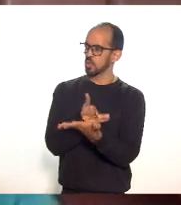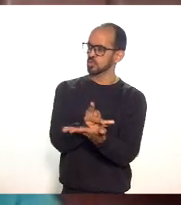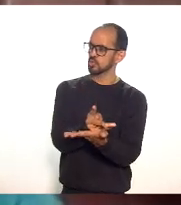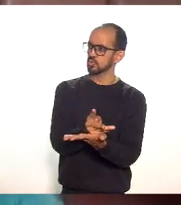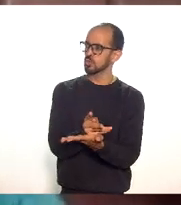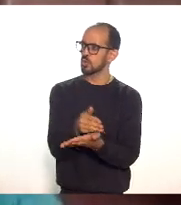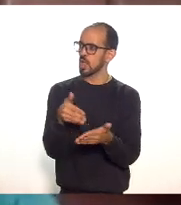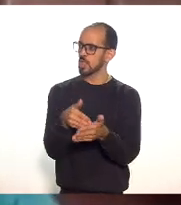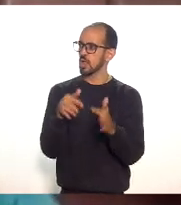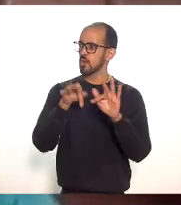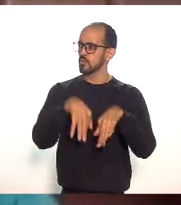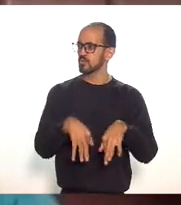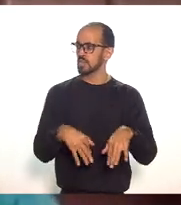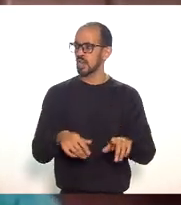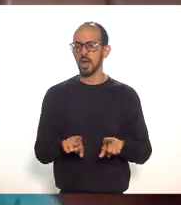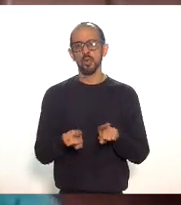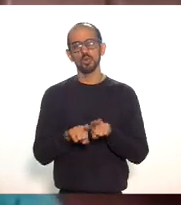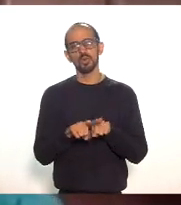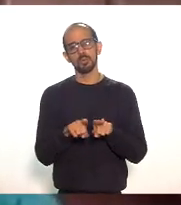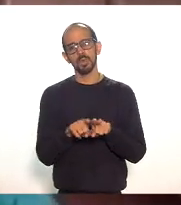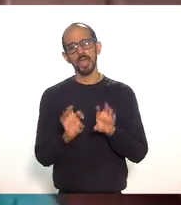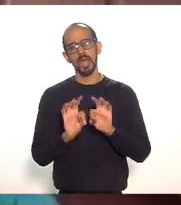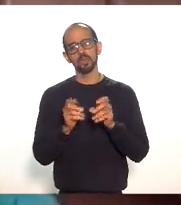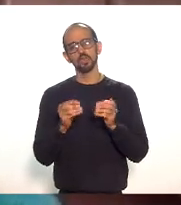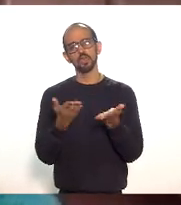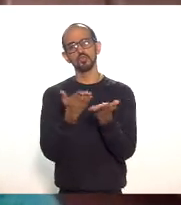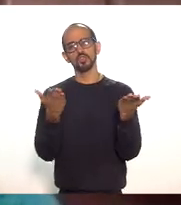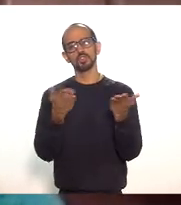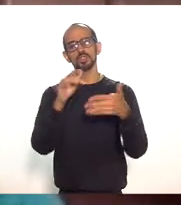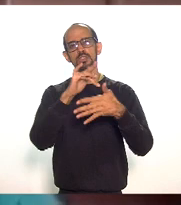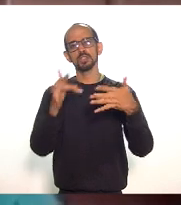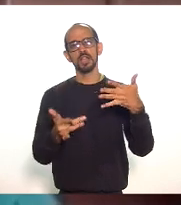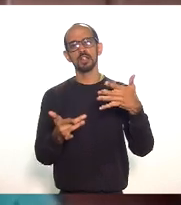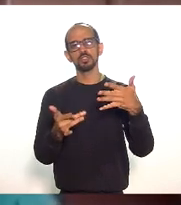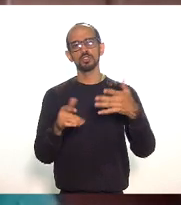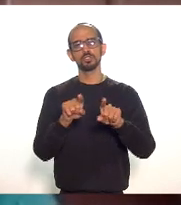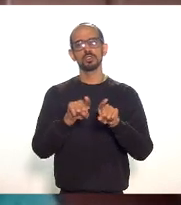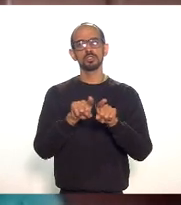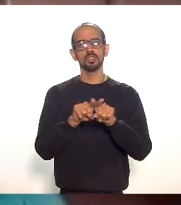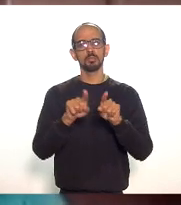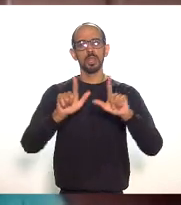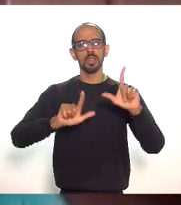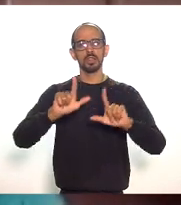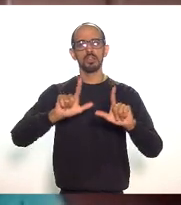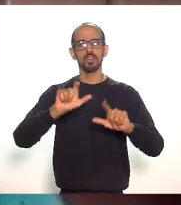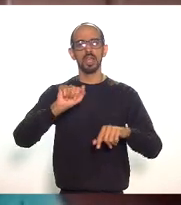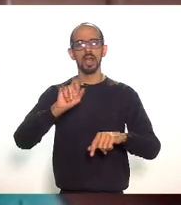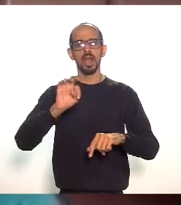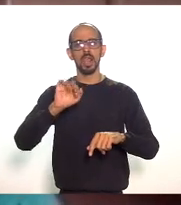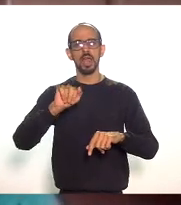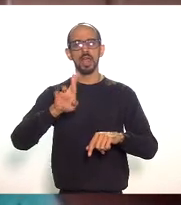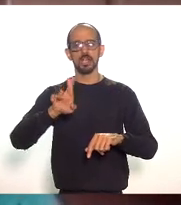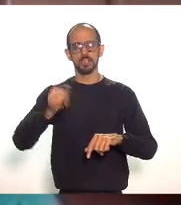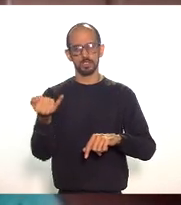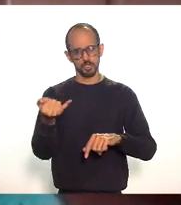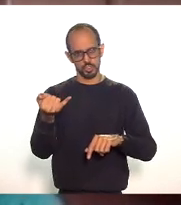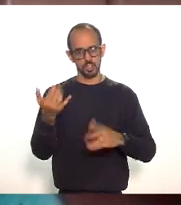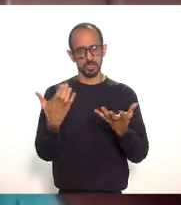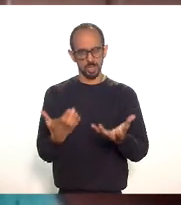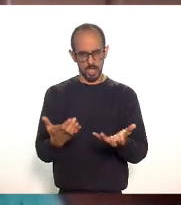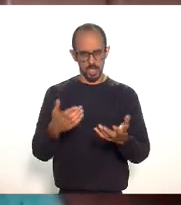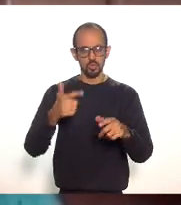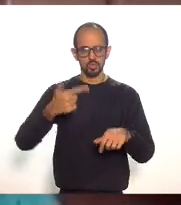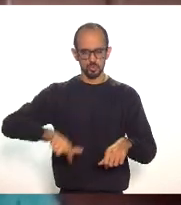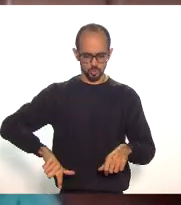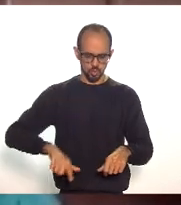final. E aos que nos assistem pelas redes sociais e pela TV Alerge. Quero reiterar